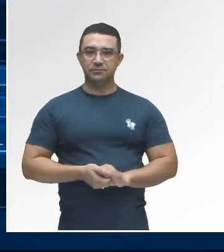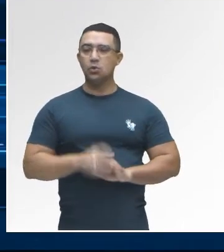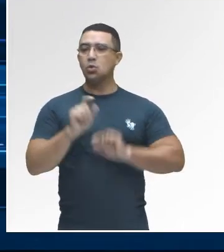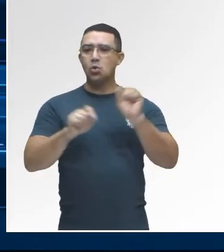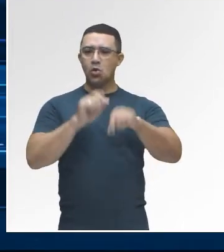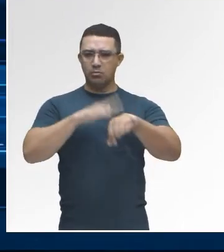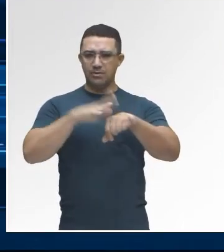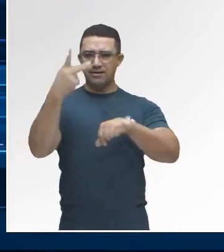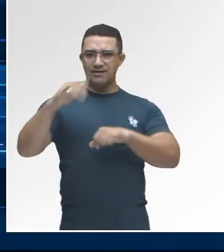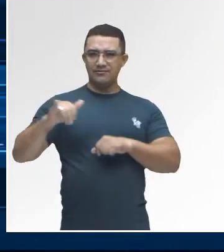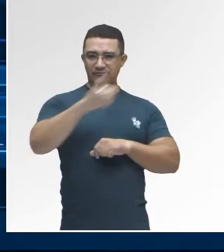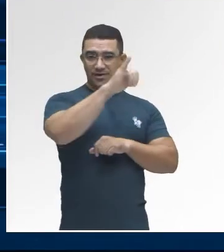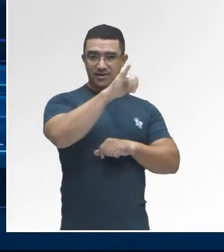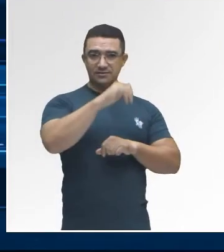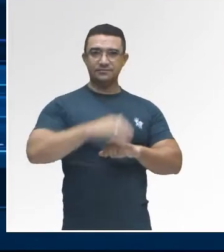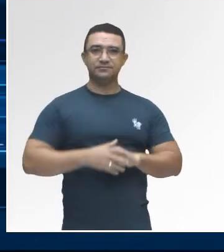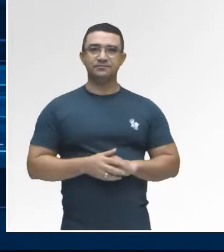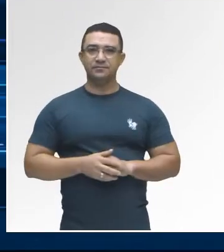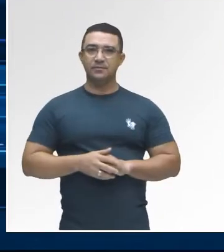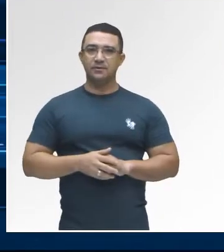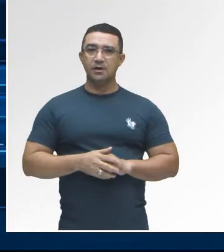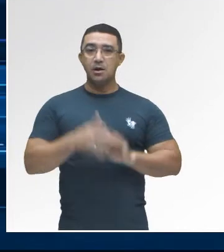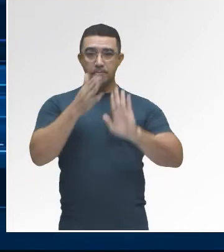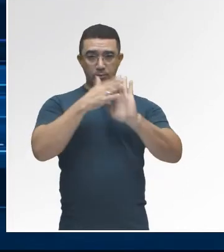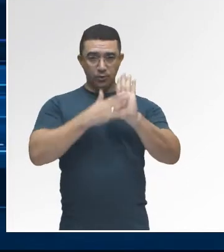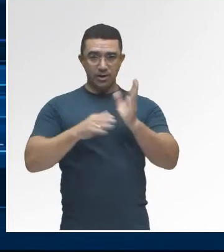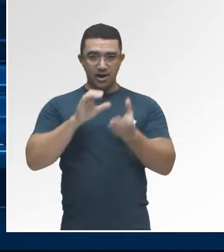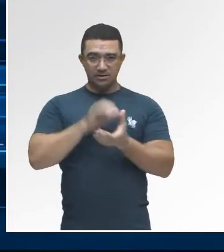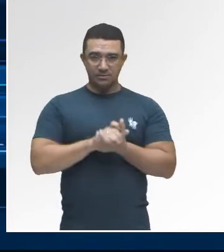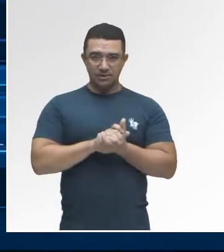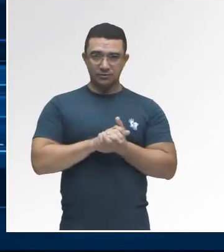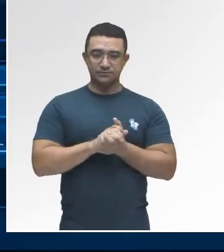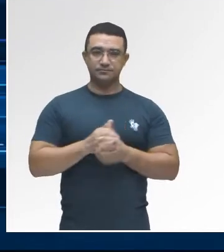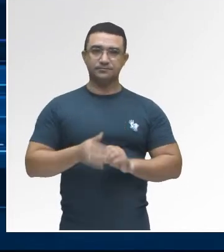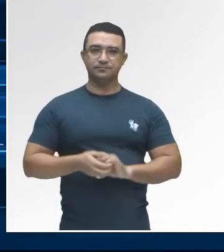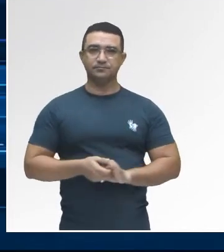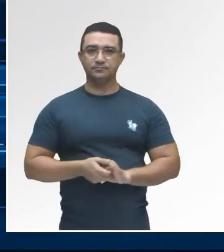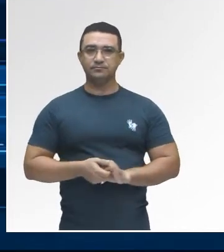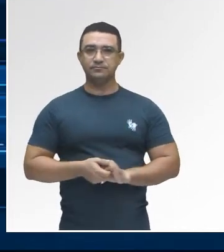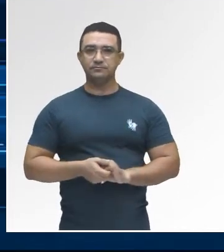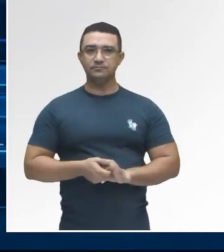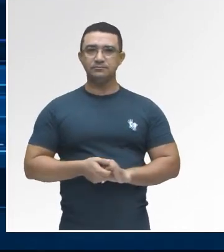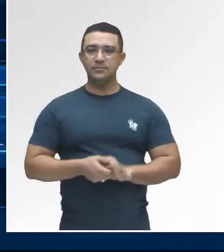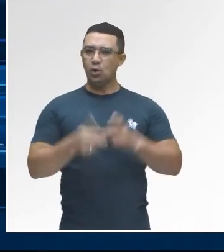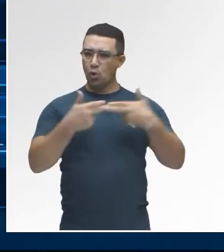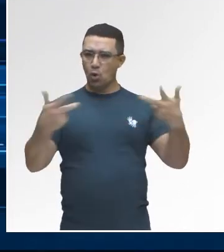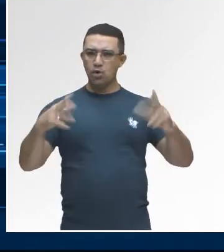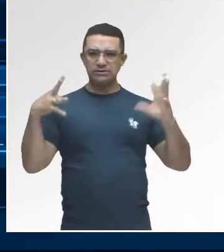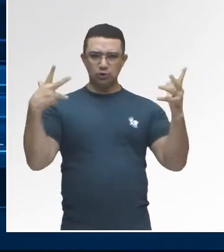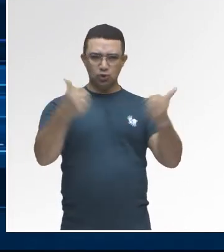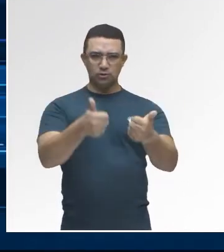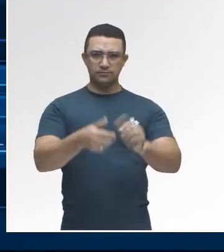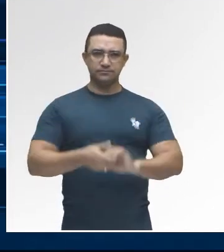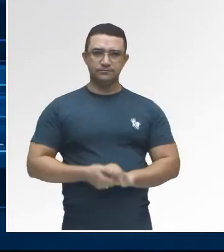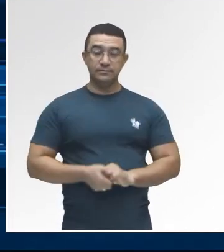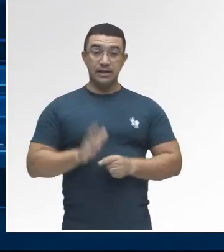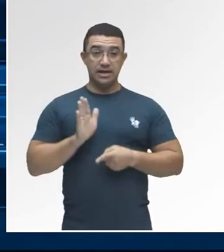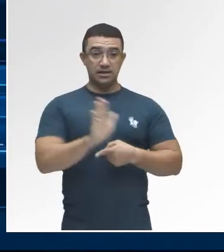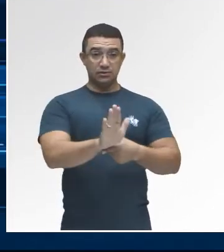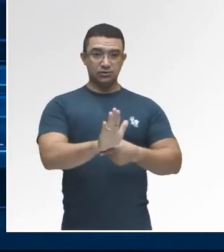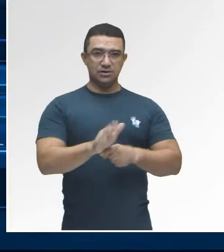viagem? Proposal. Proposta de casamento. The whole thing. A coisa toda. To